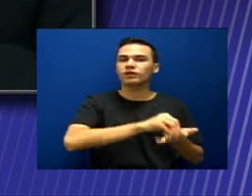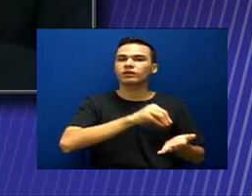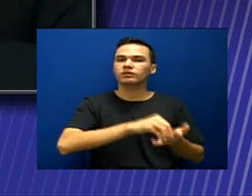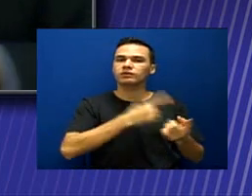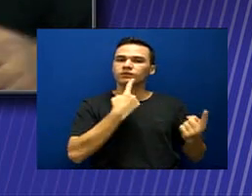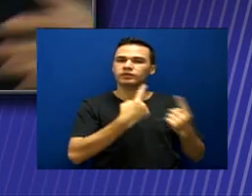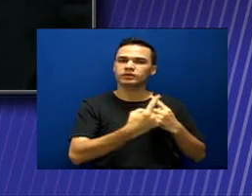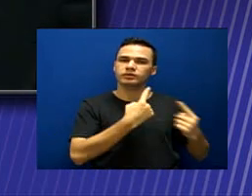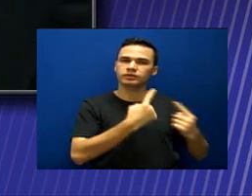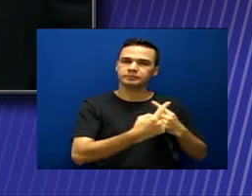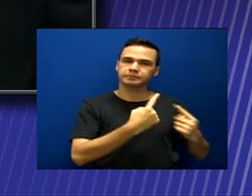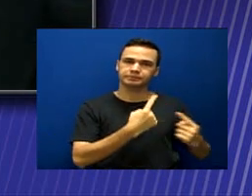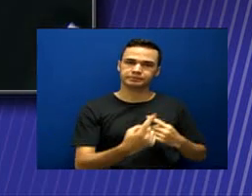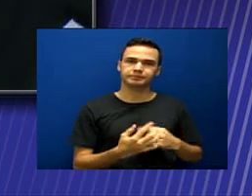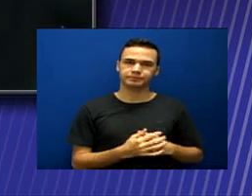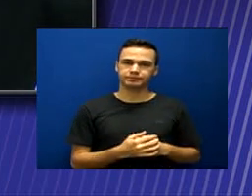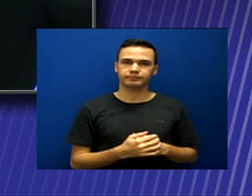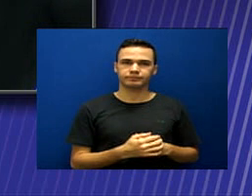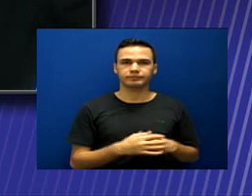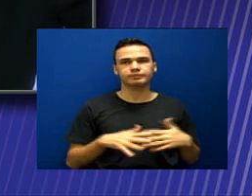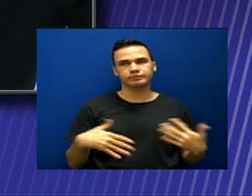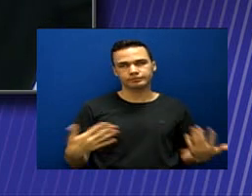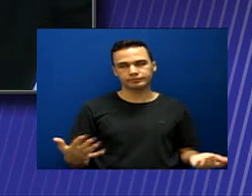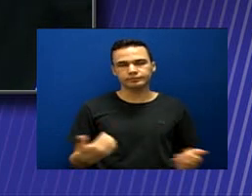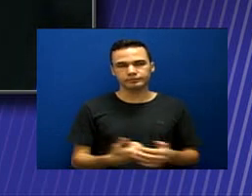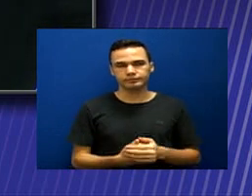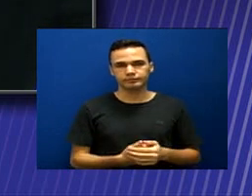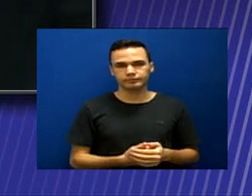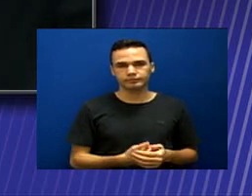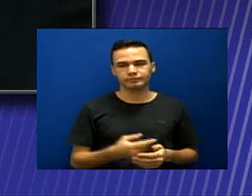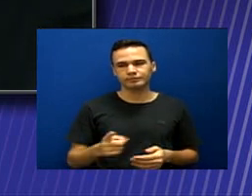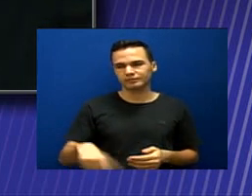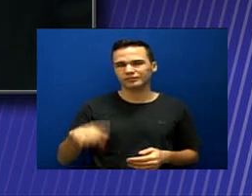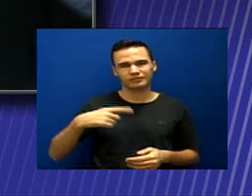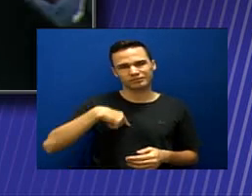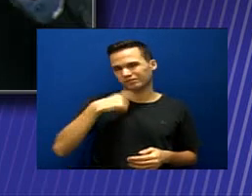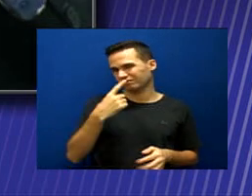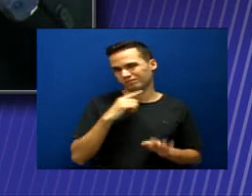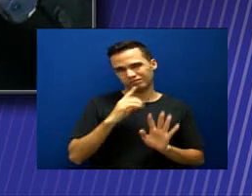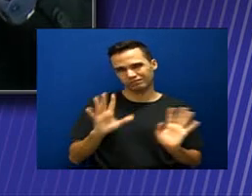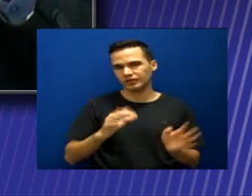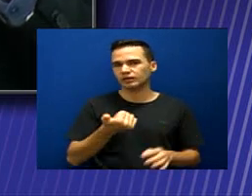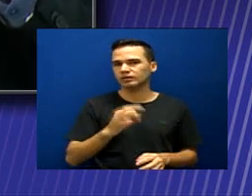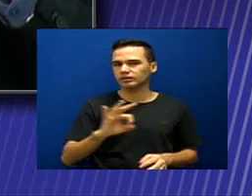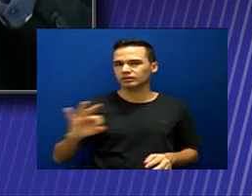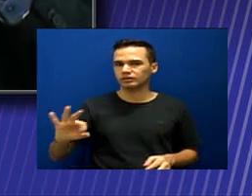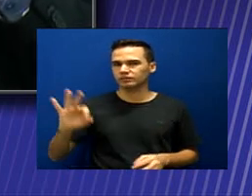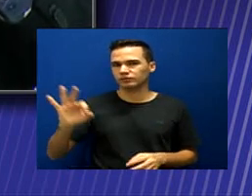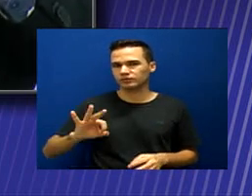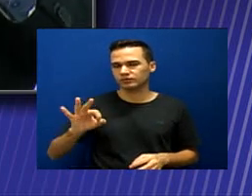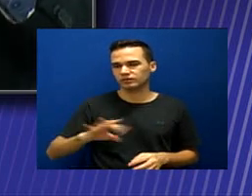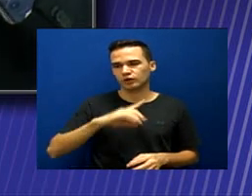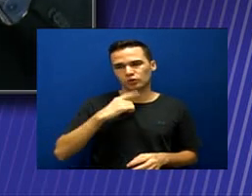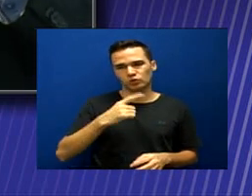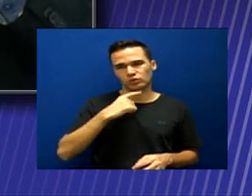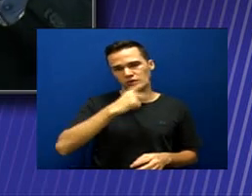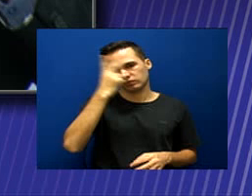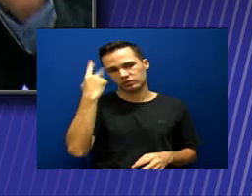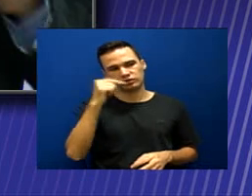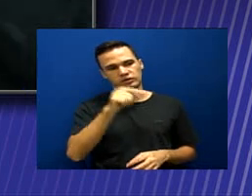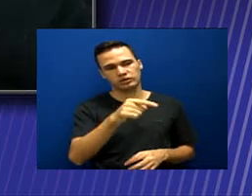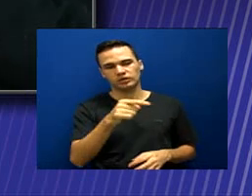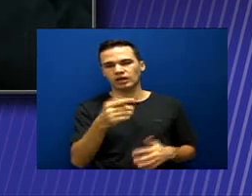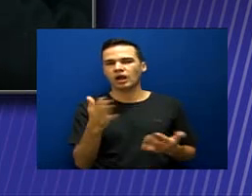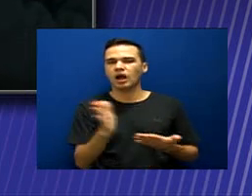do poder público. E é claro, viu, para quem... A gente nunca consegue acertar 100%. Infelizmente, infelizmente, as pessoas não